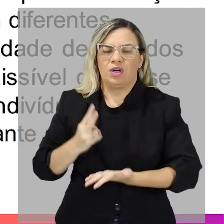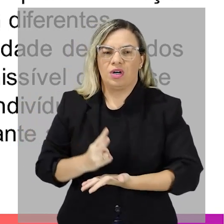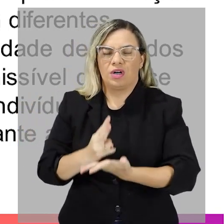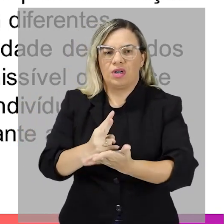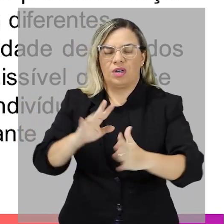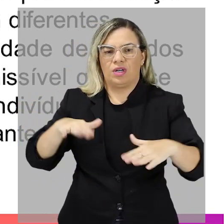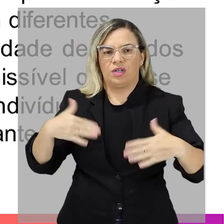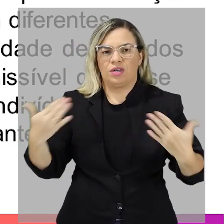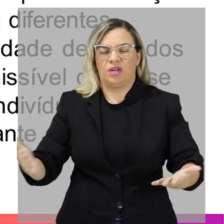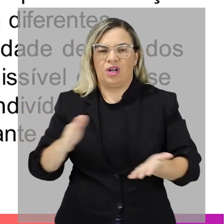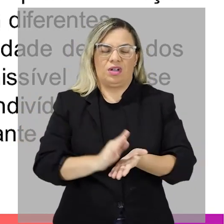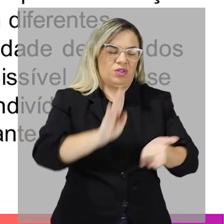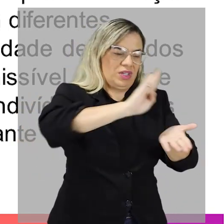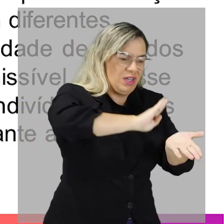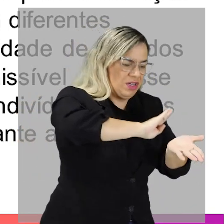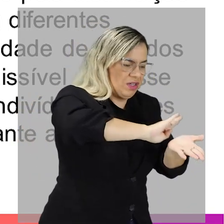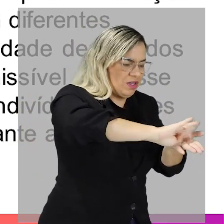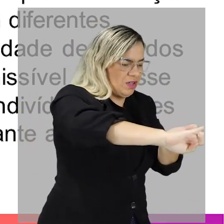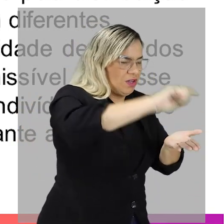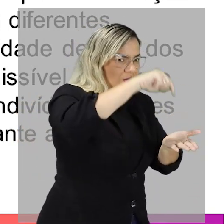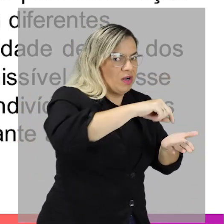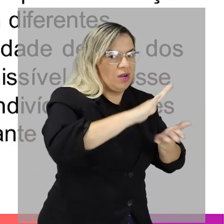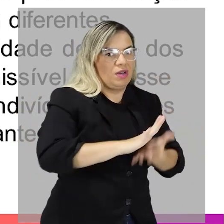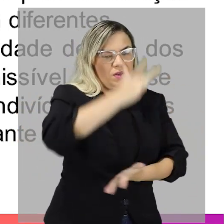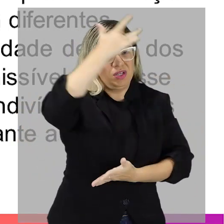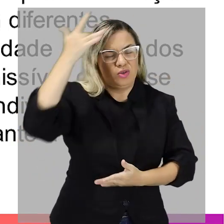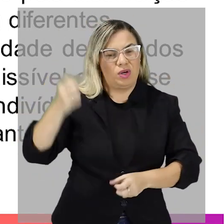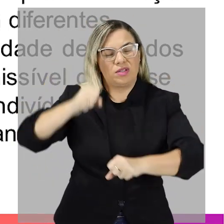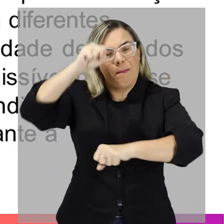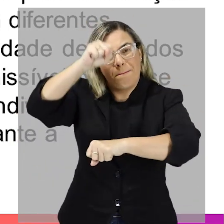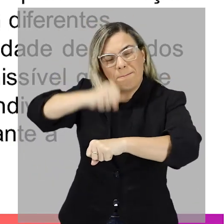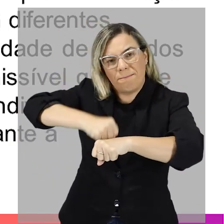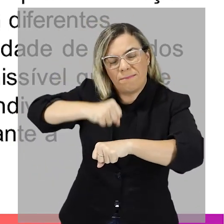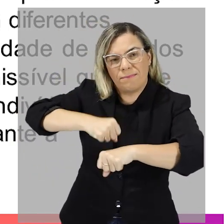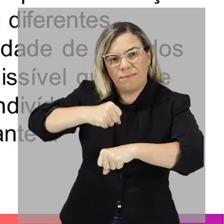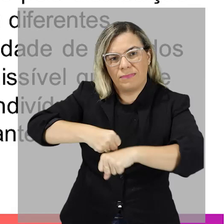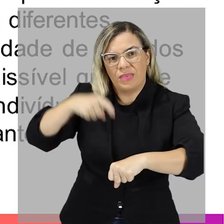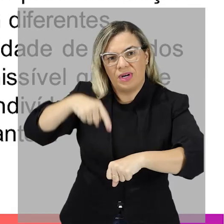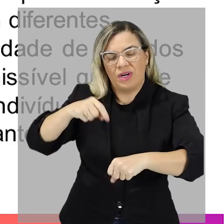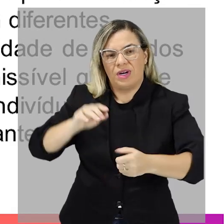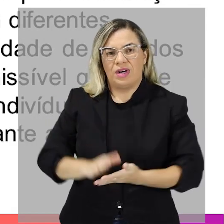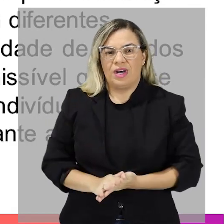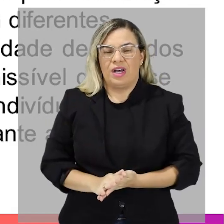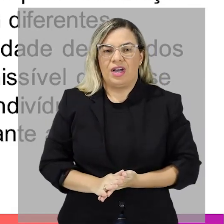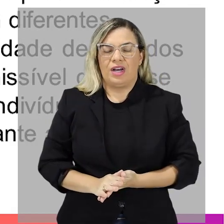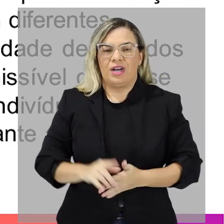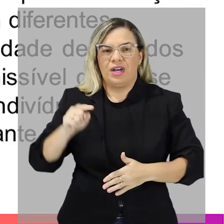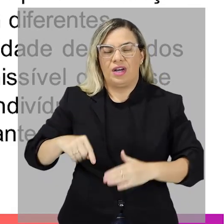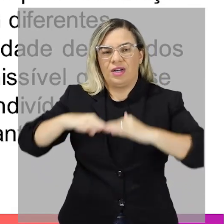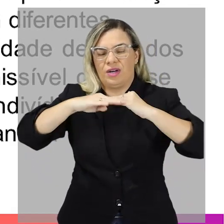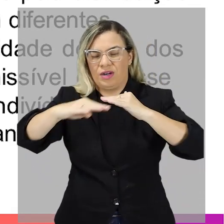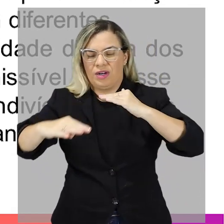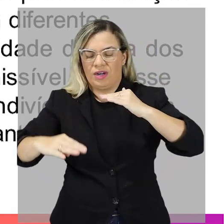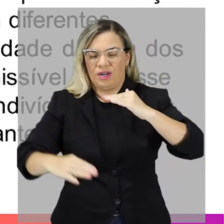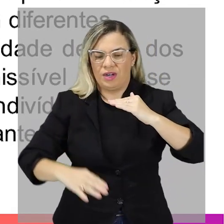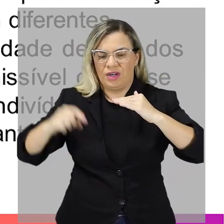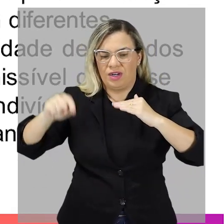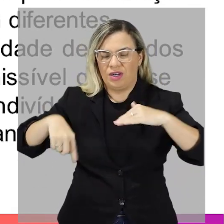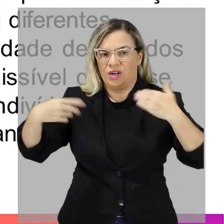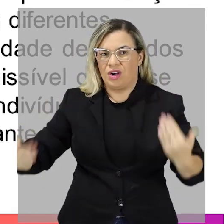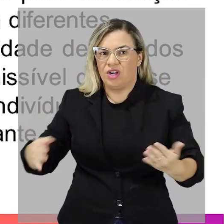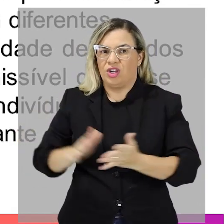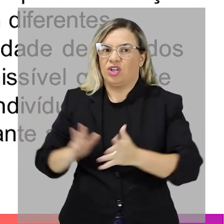a marginalização dos indivíduos pobres contrasta com as noções de